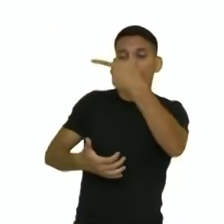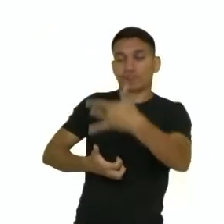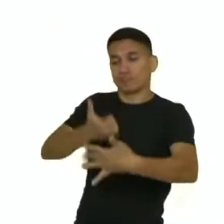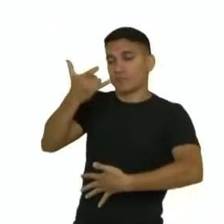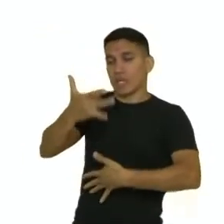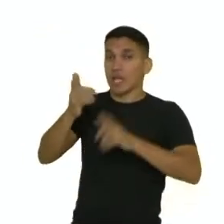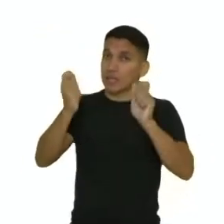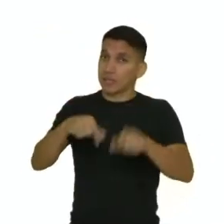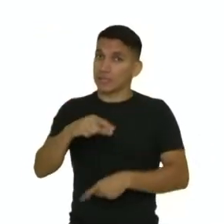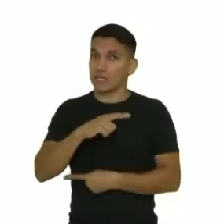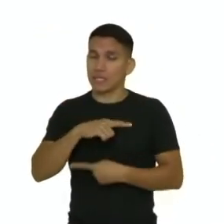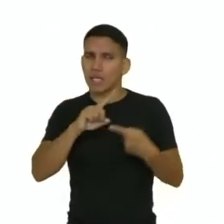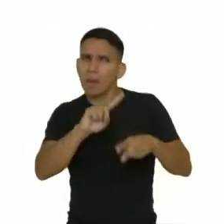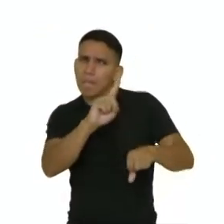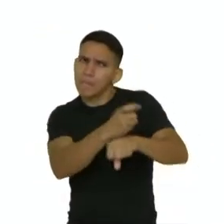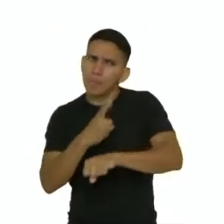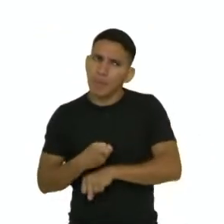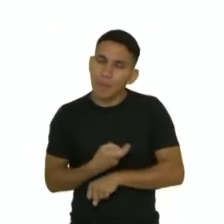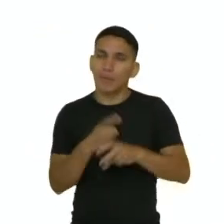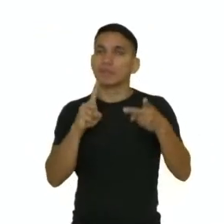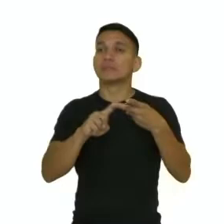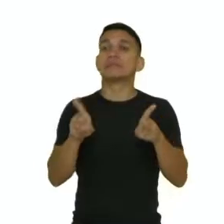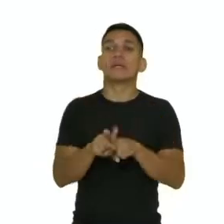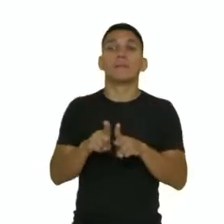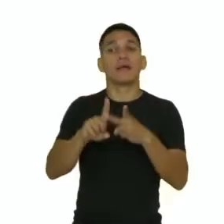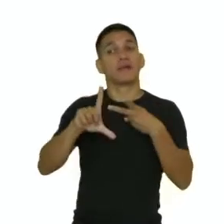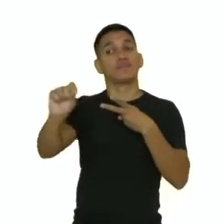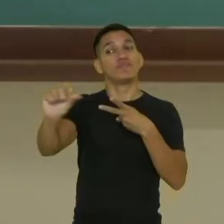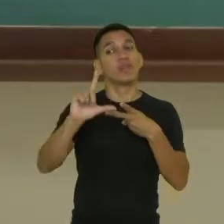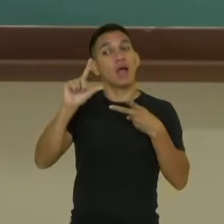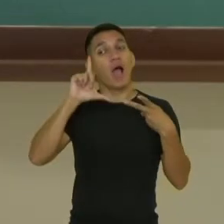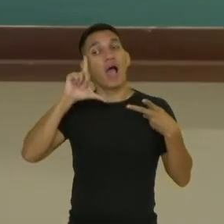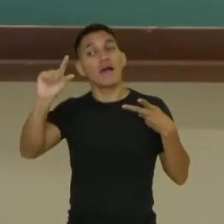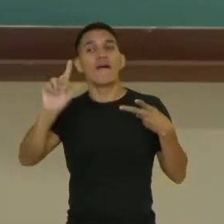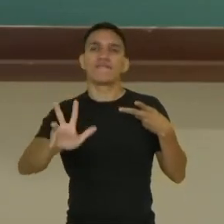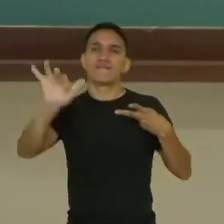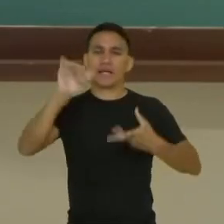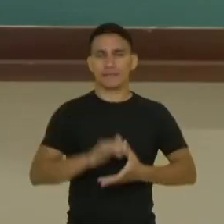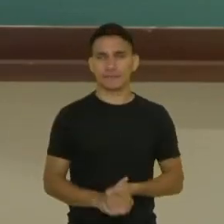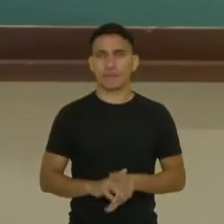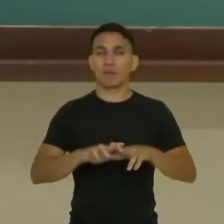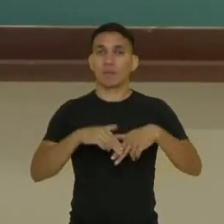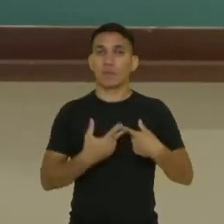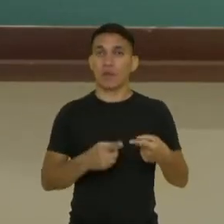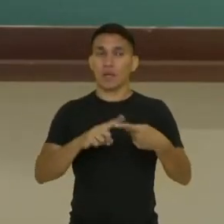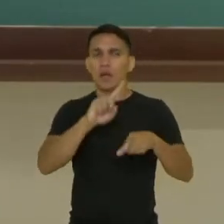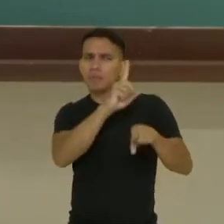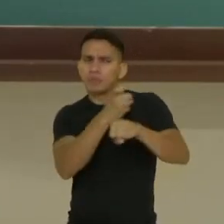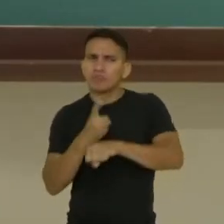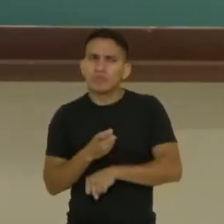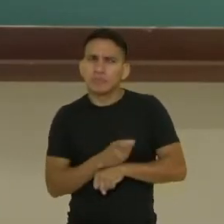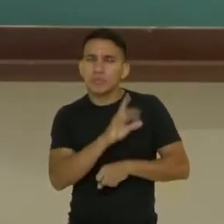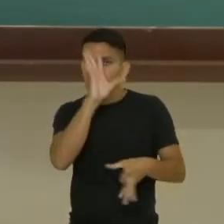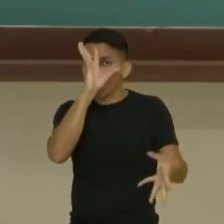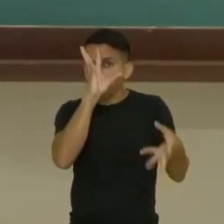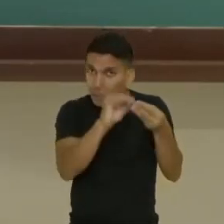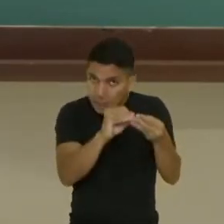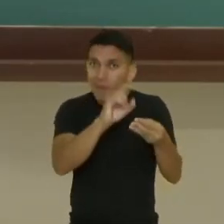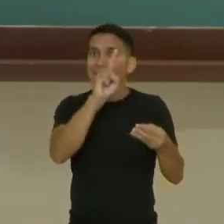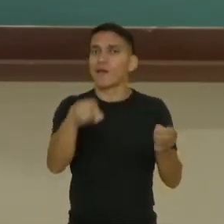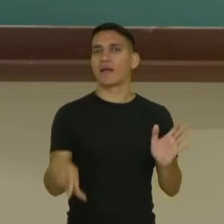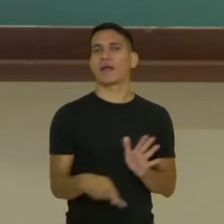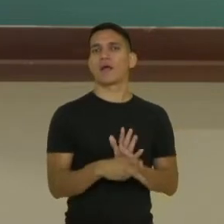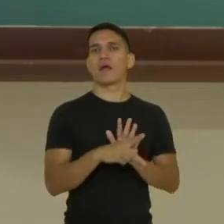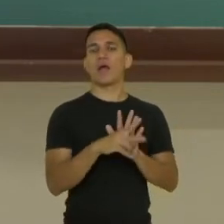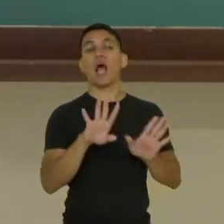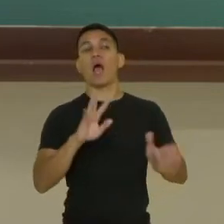Argumentos dedutivos e argumentos indutivos, né? Os argumentos dedutivos são quando eu tiro, assim, uma